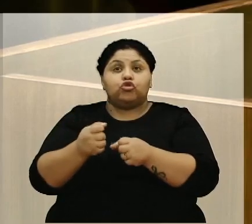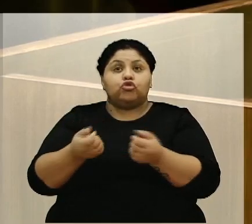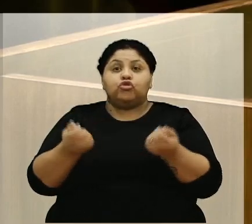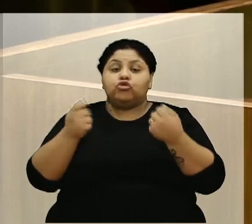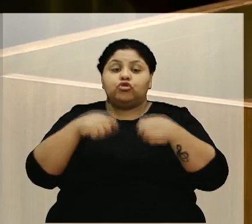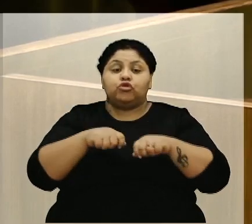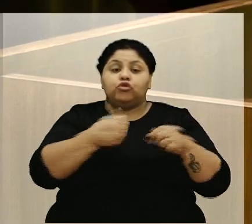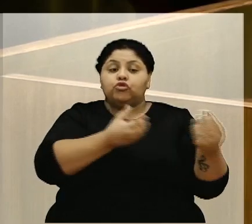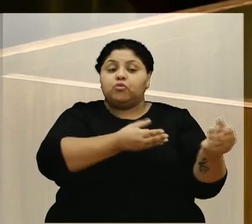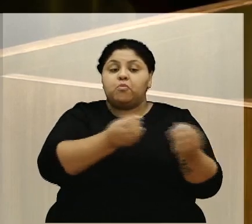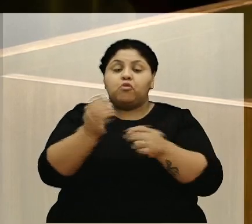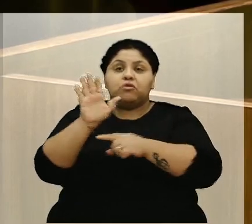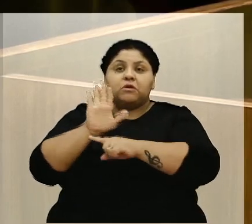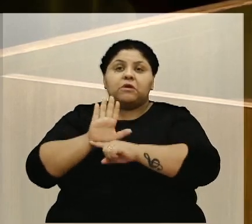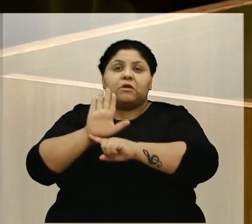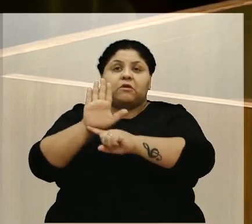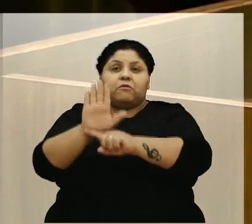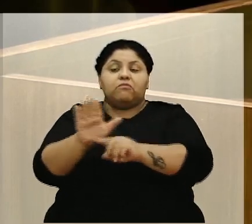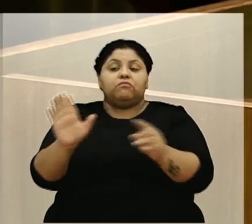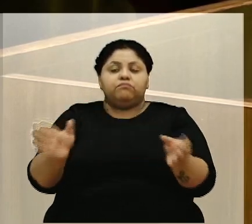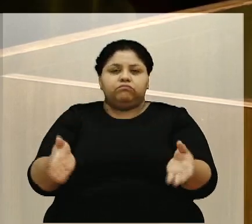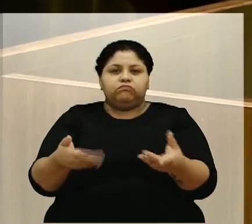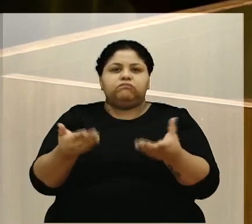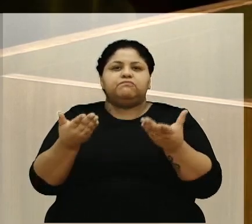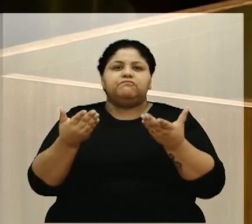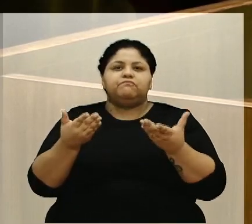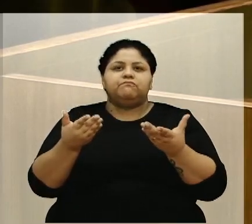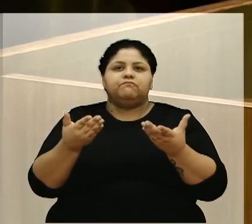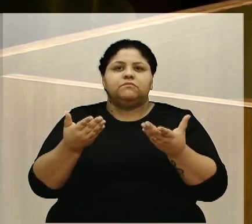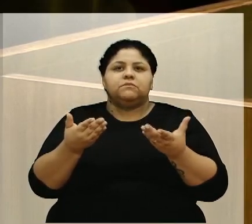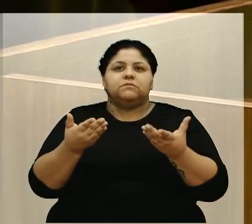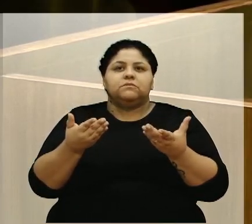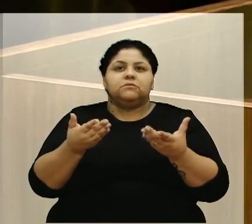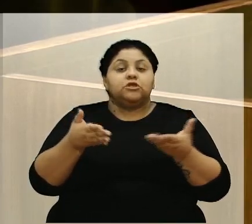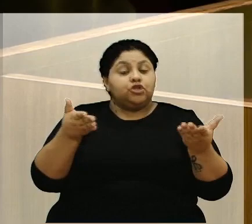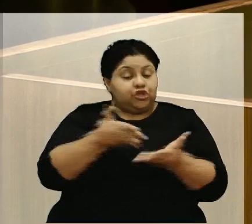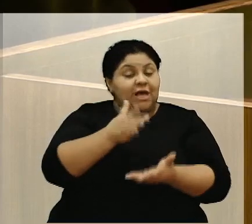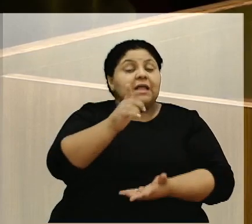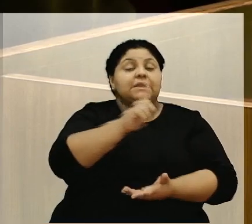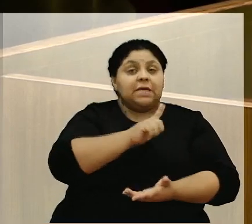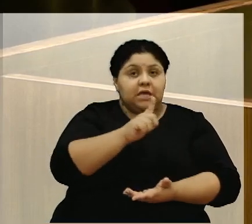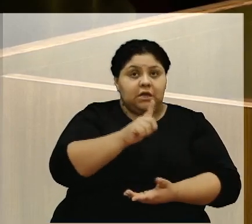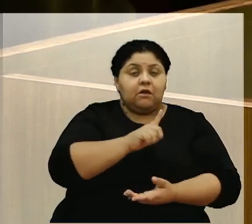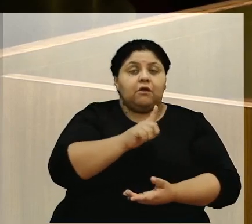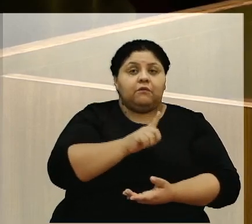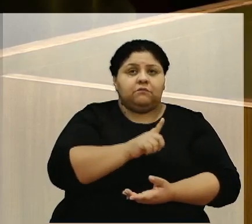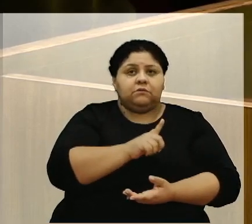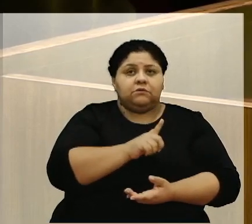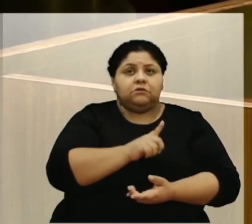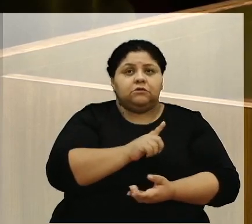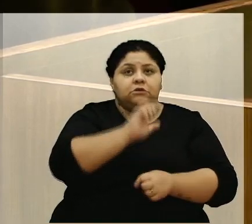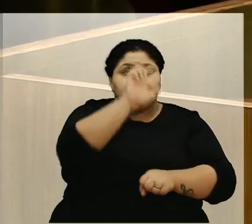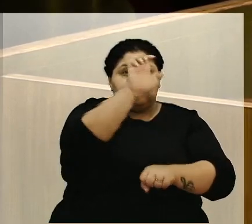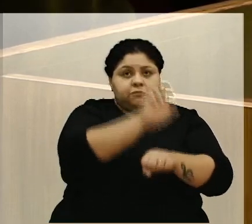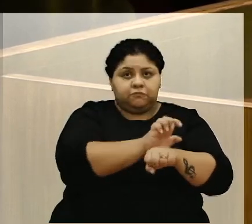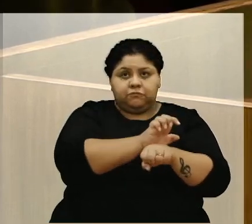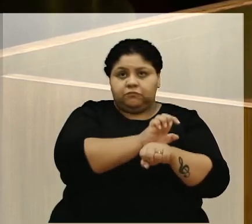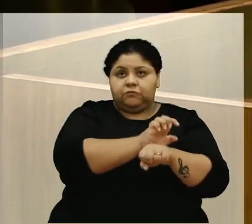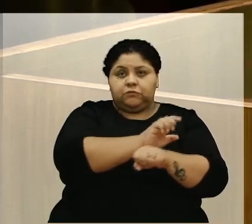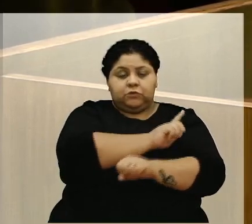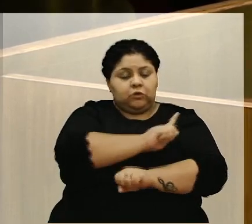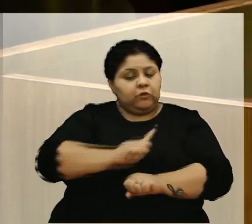de muita ajuda, de muito incentivo. Está tendo incentivo do Estado, né? Seja do